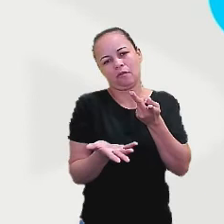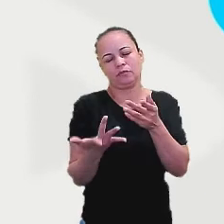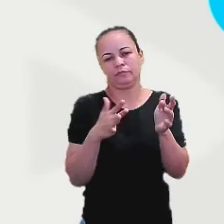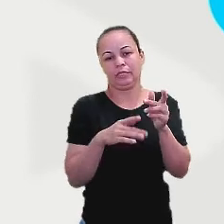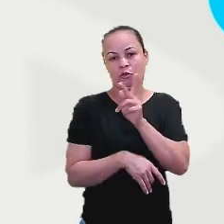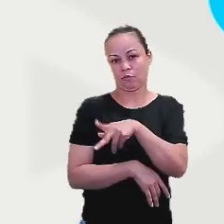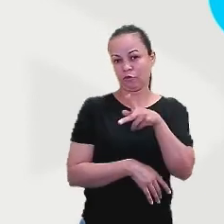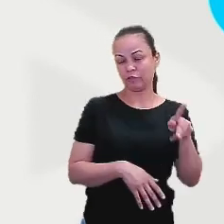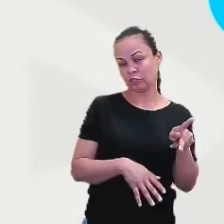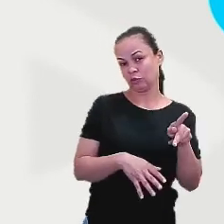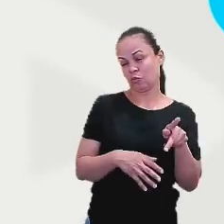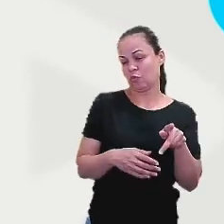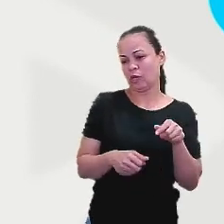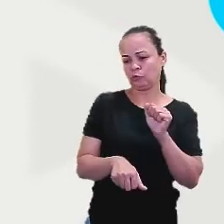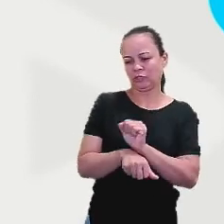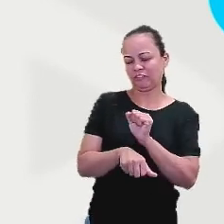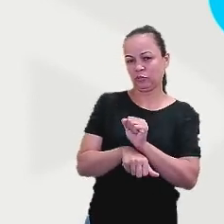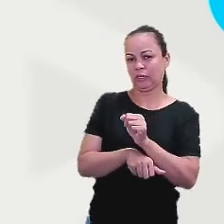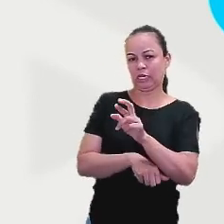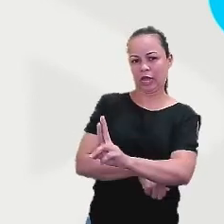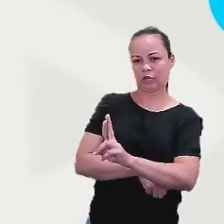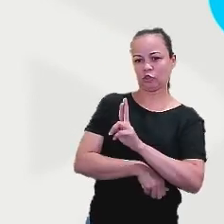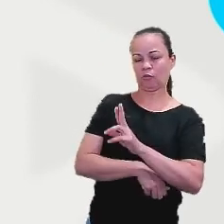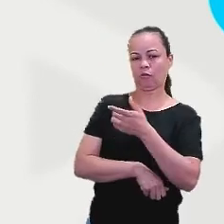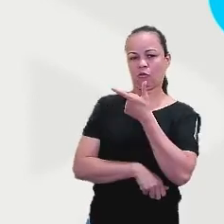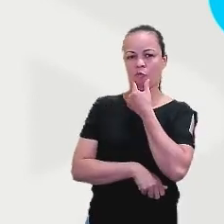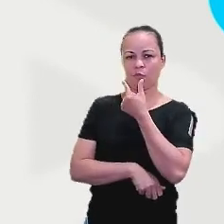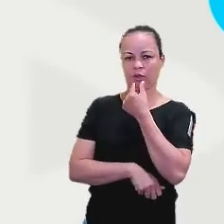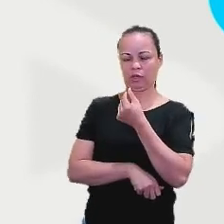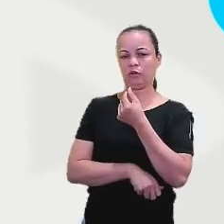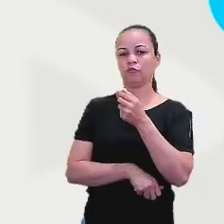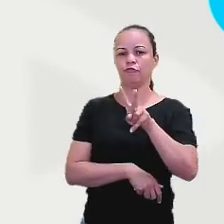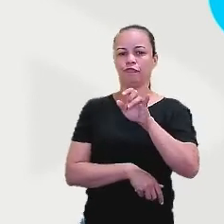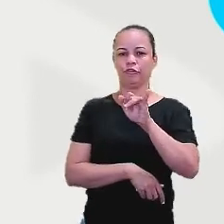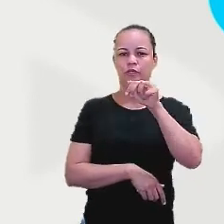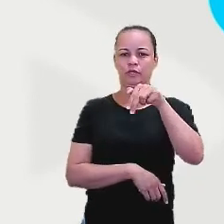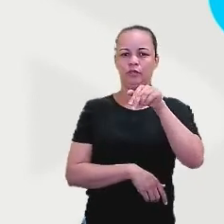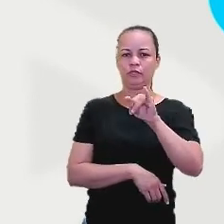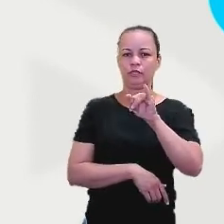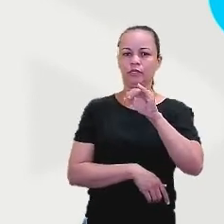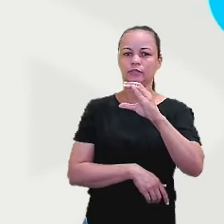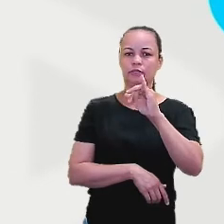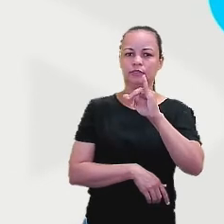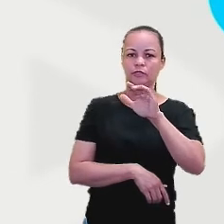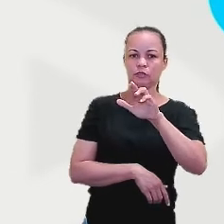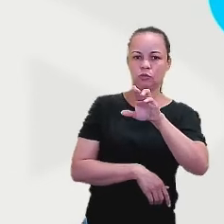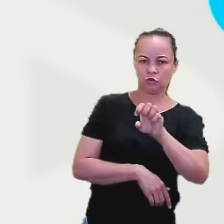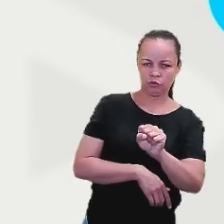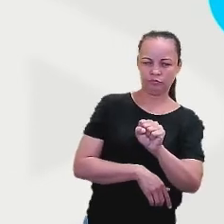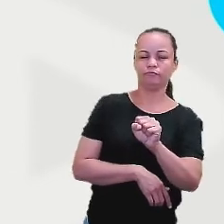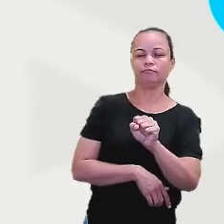ela não esperaria essa resposta de Vinícius, e aí ele traz, né, essa resposta inusitada,